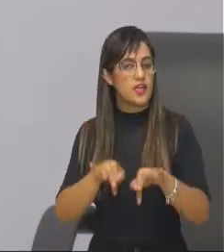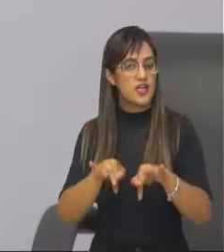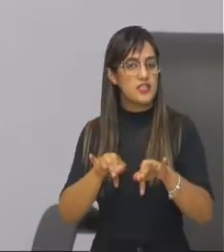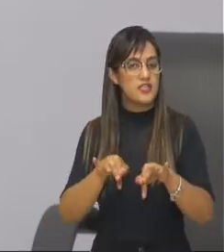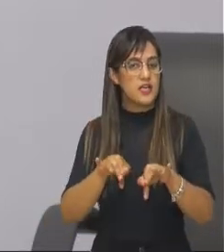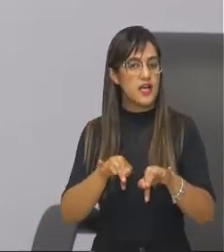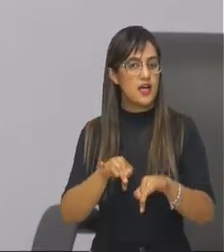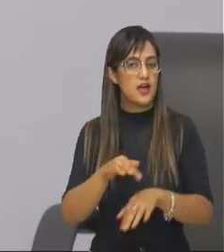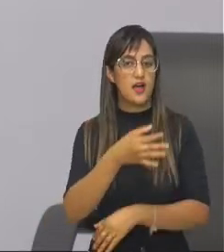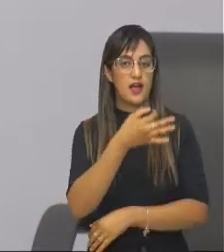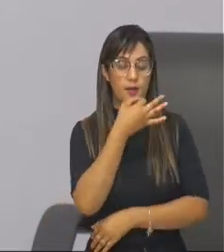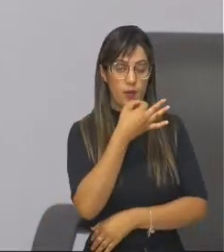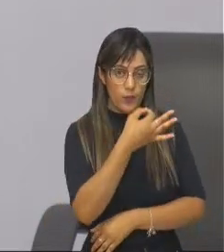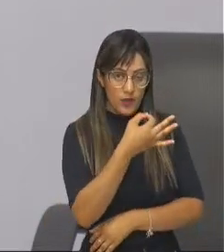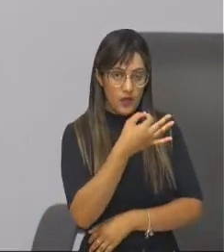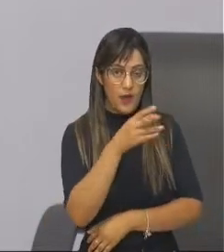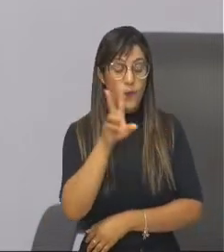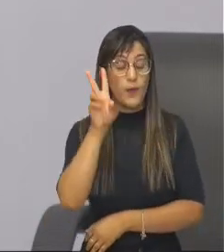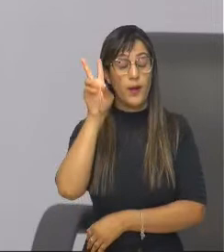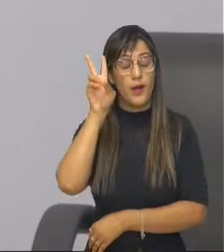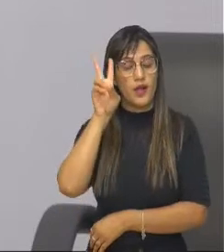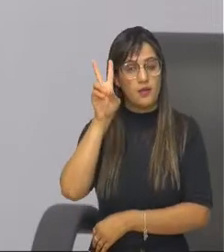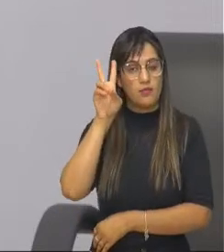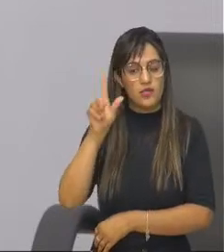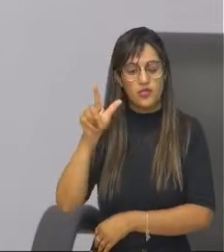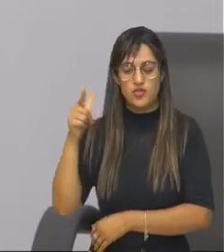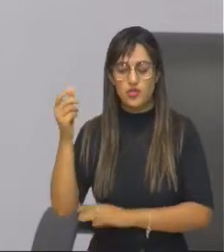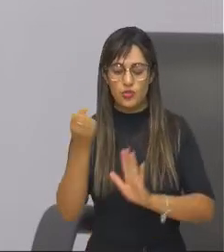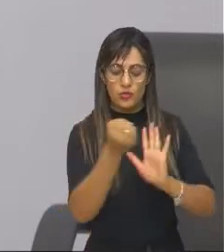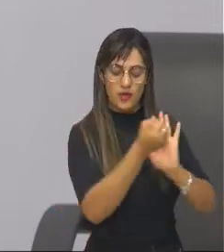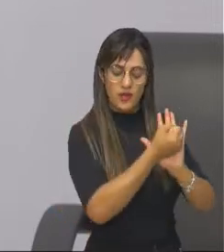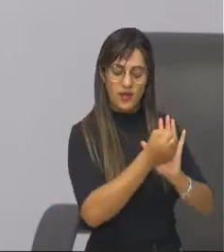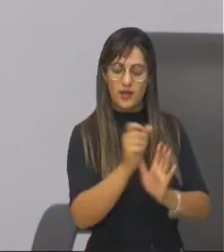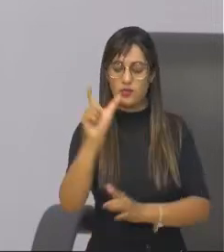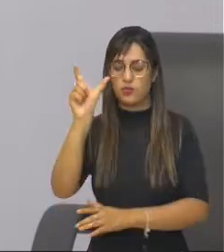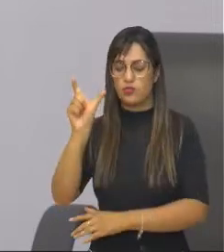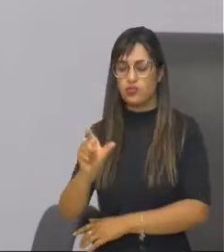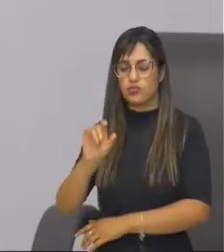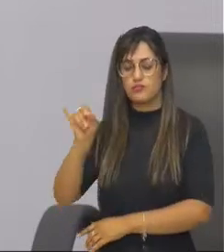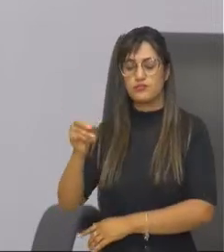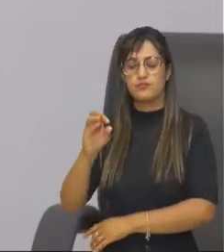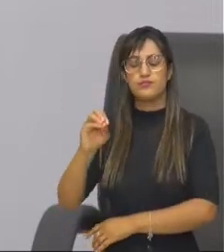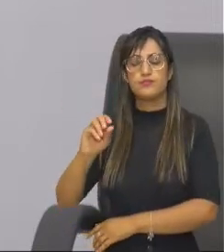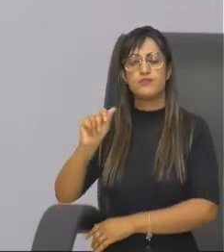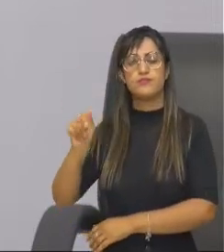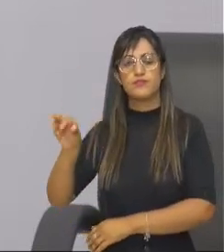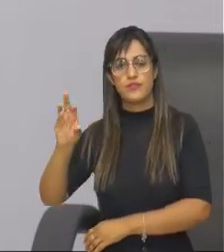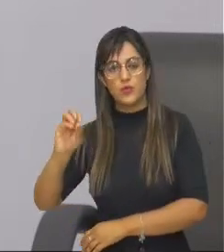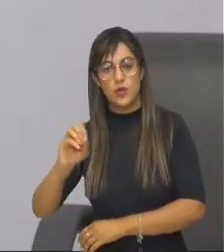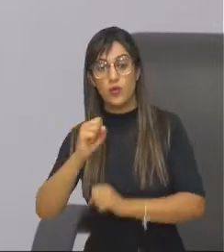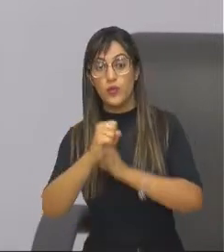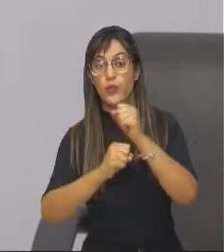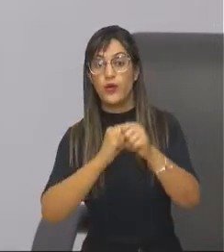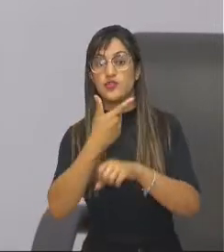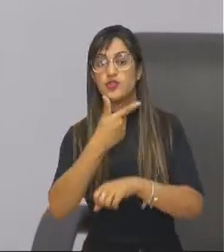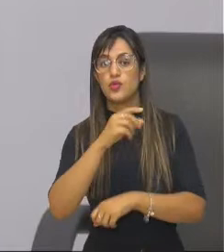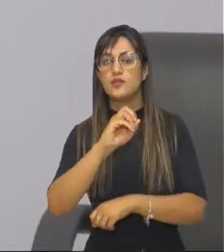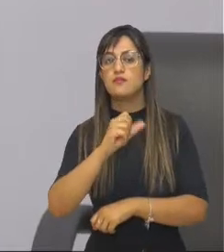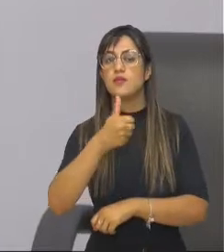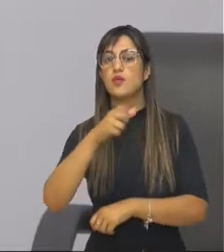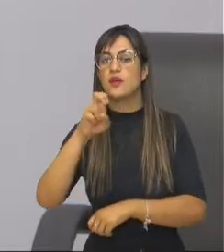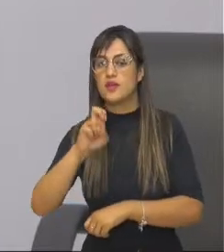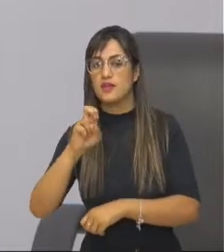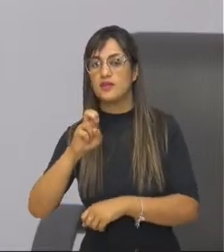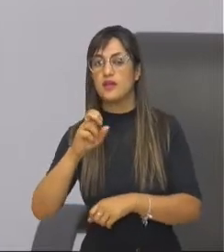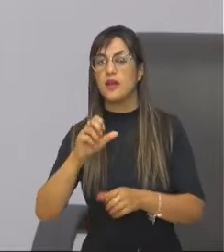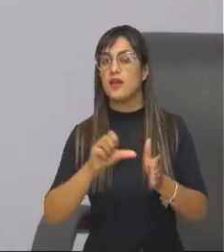fala lembrando de outro legado do João Nery. Em 2015, nós tivemos o primeiro encontro nacional de